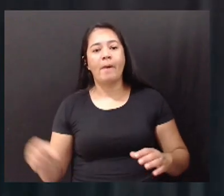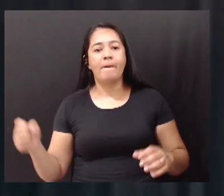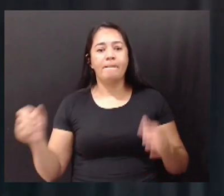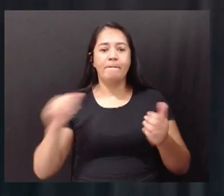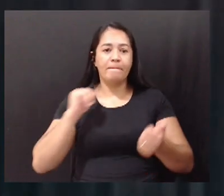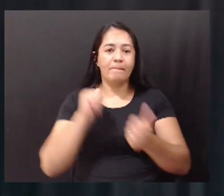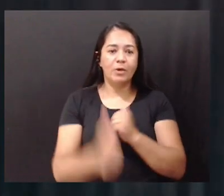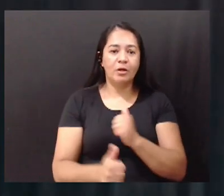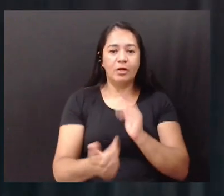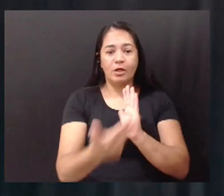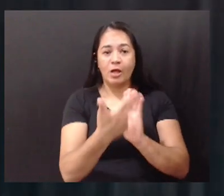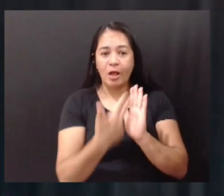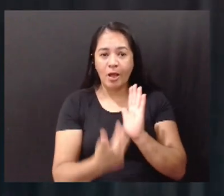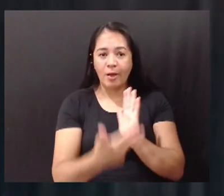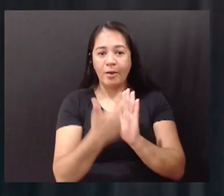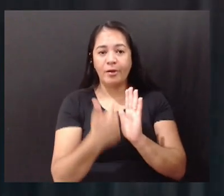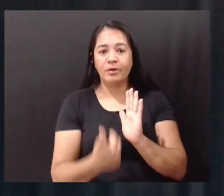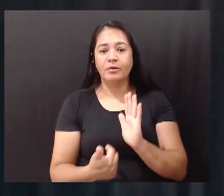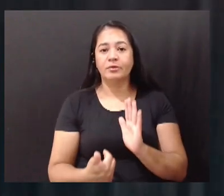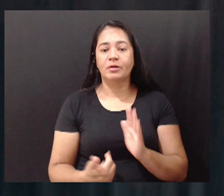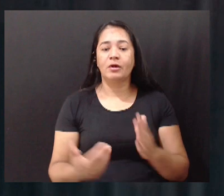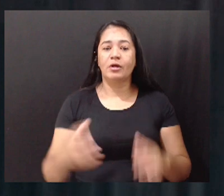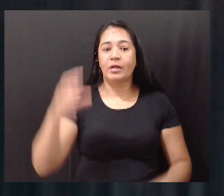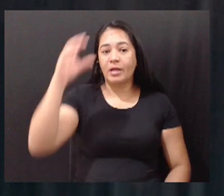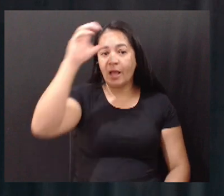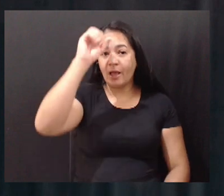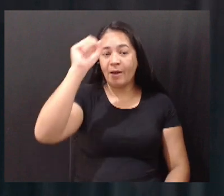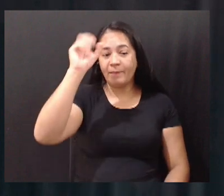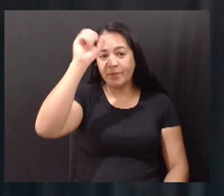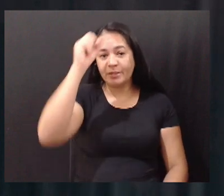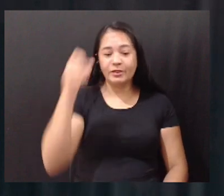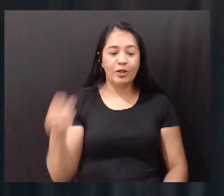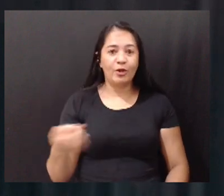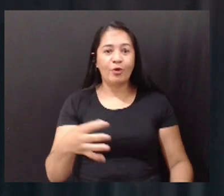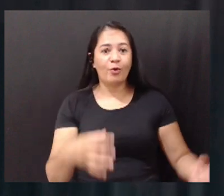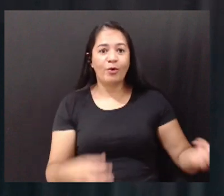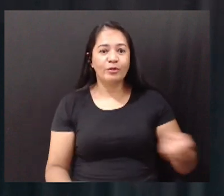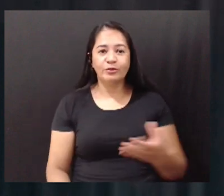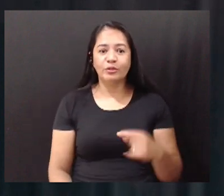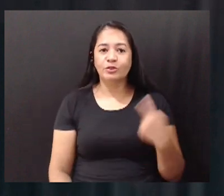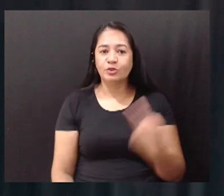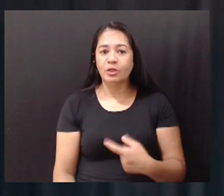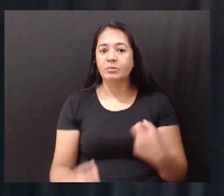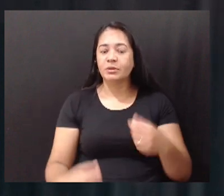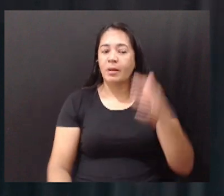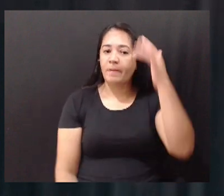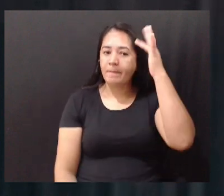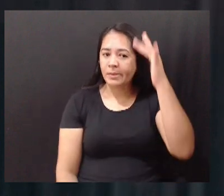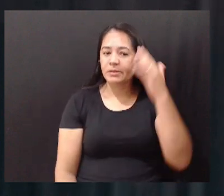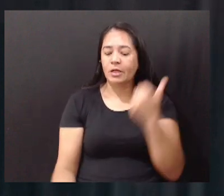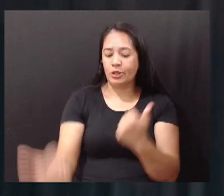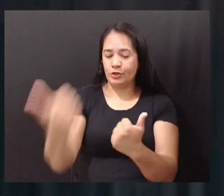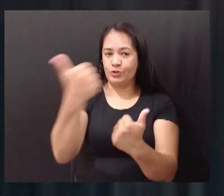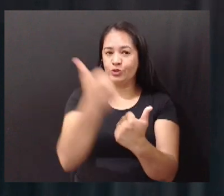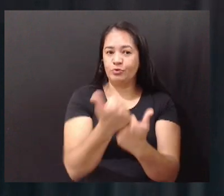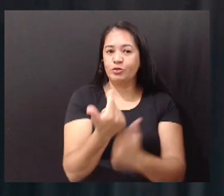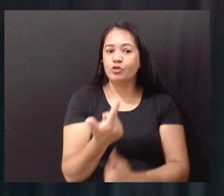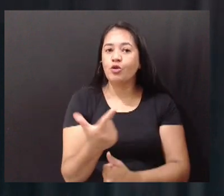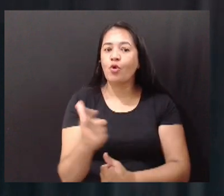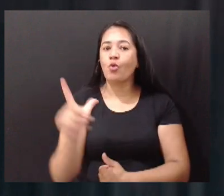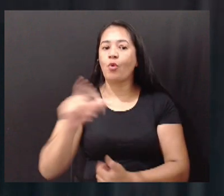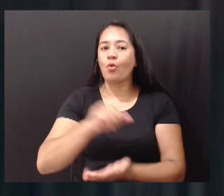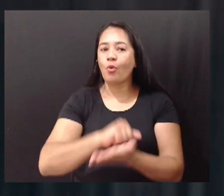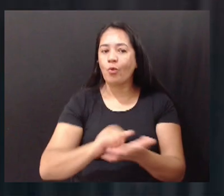adultos. Vamos aprender um hobby novo, né? Então, nós precisamos pensar em colocar outras atividades de lazer,